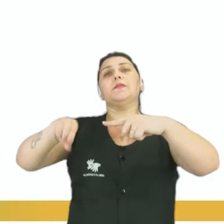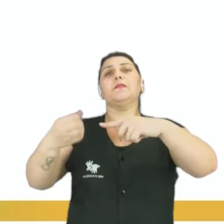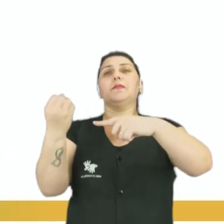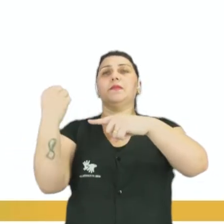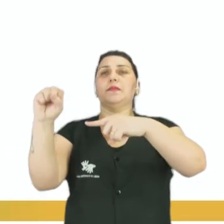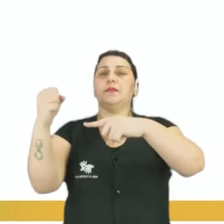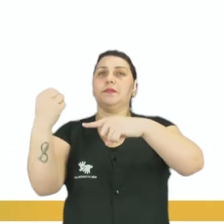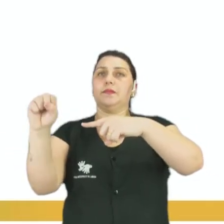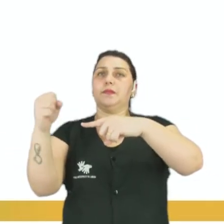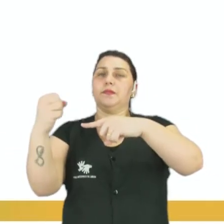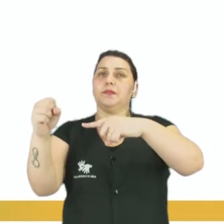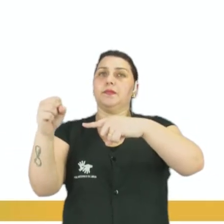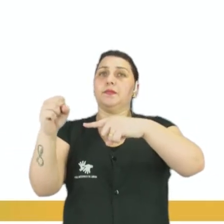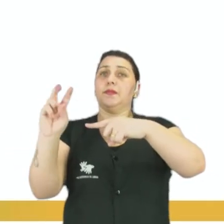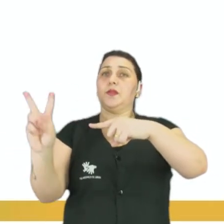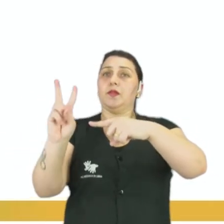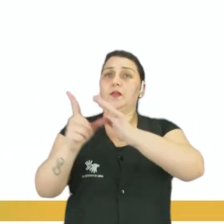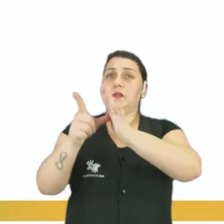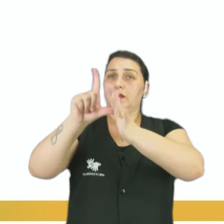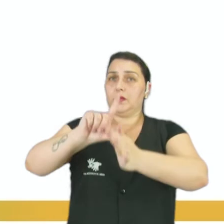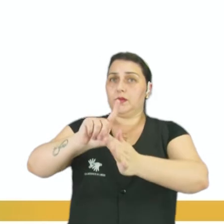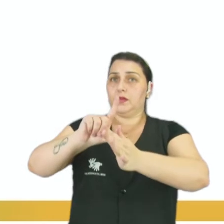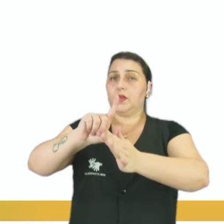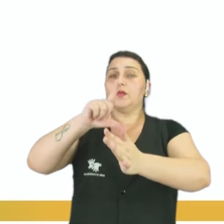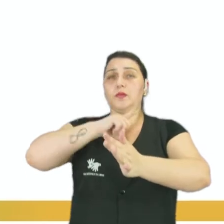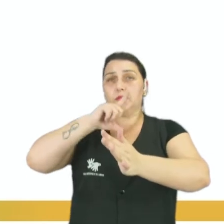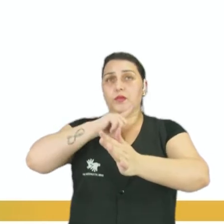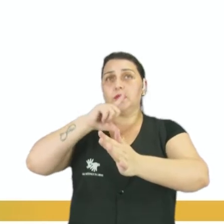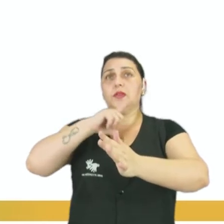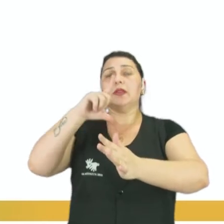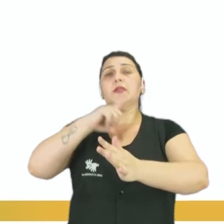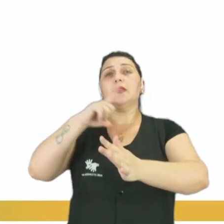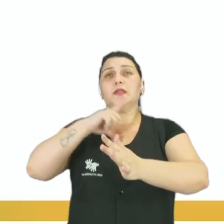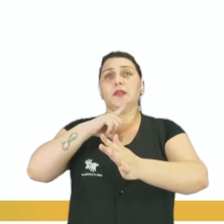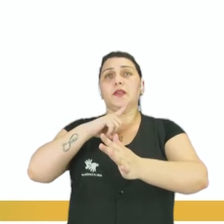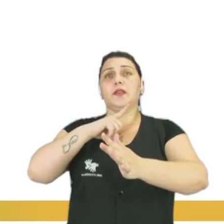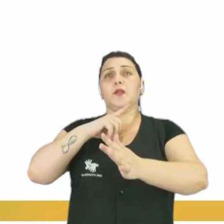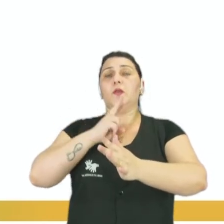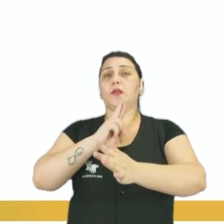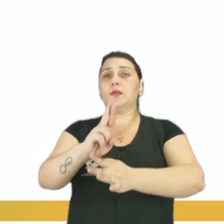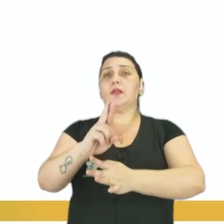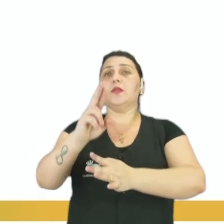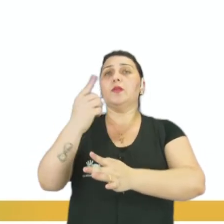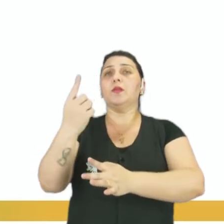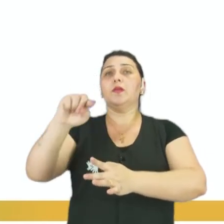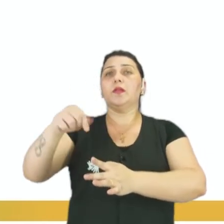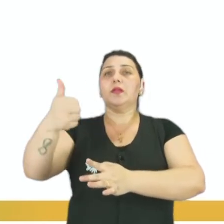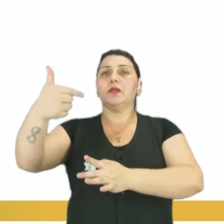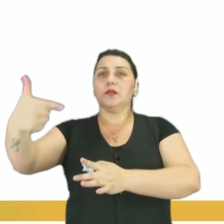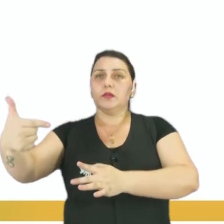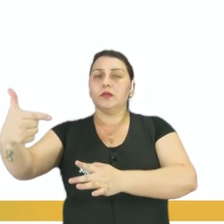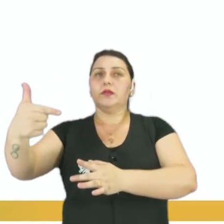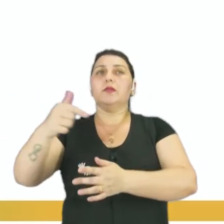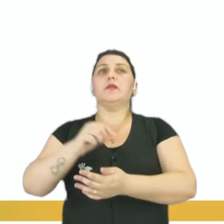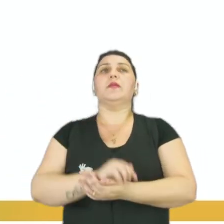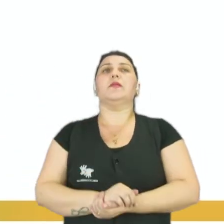0,8 que é o valor anterior e é nós vamos ter a constante 1,12